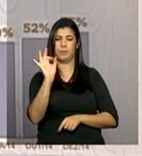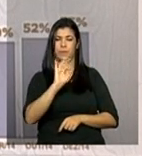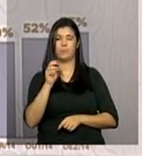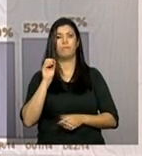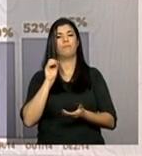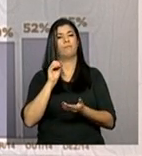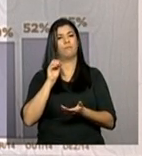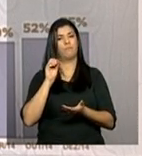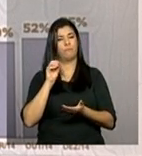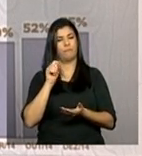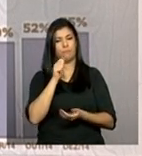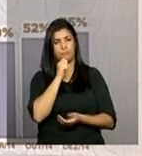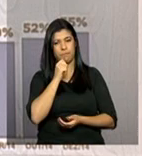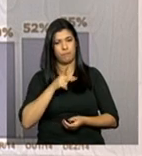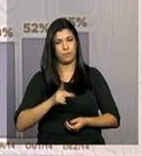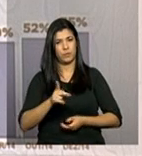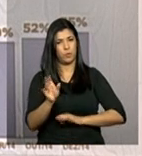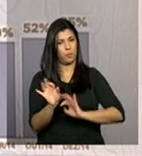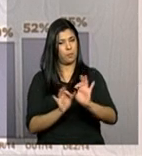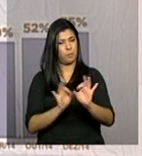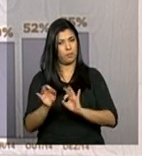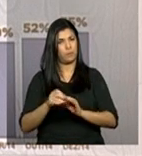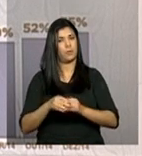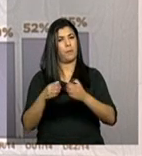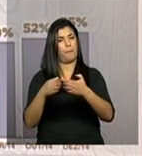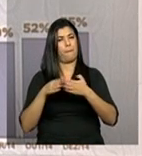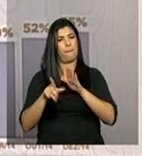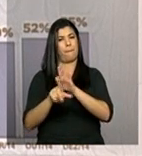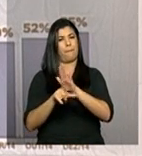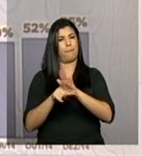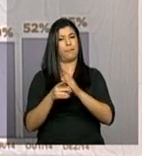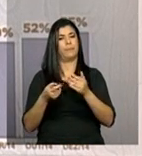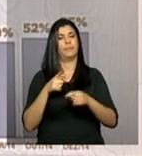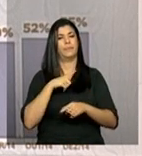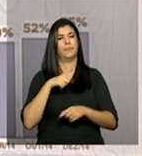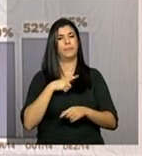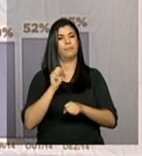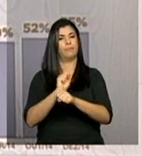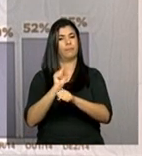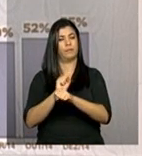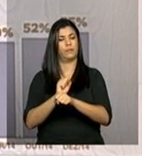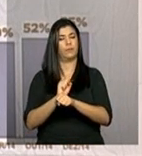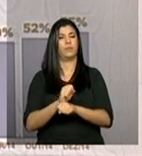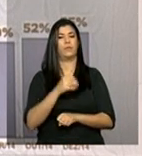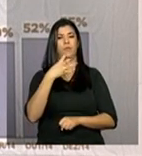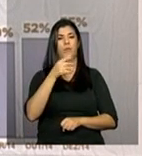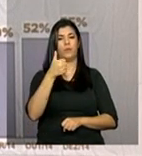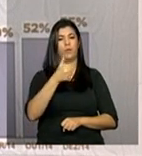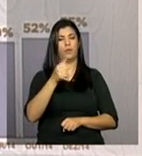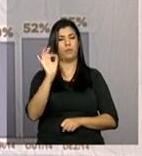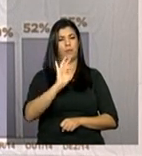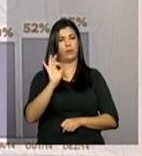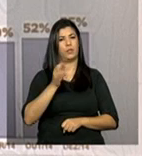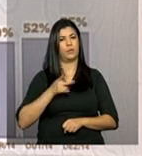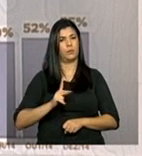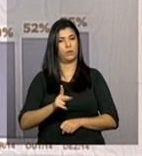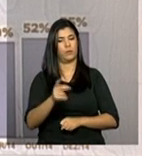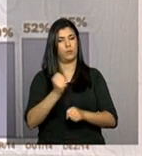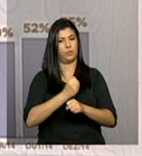ainda estão em projeto, licenciamento ou licitação, 41% que são obras em andamento